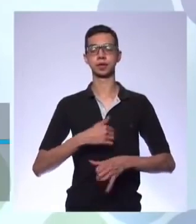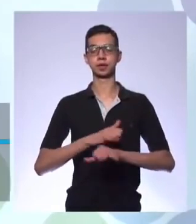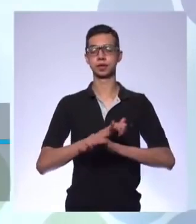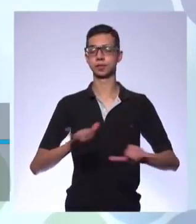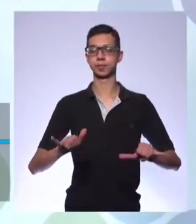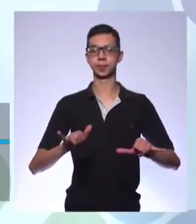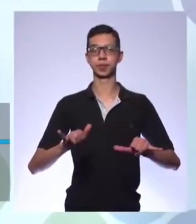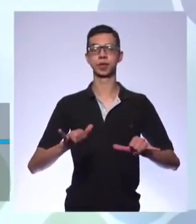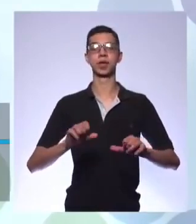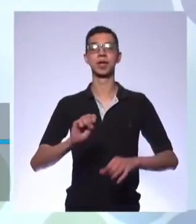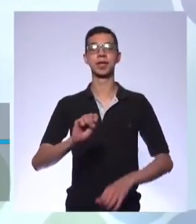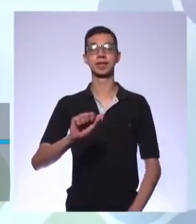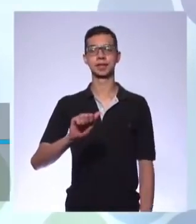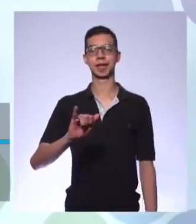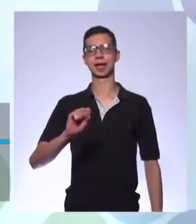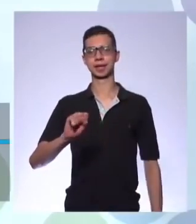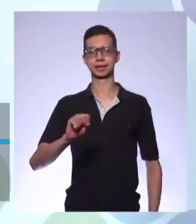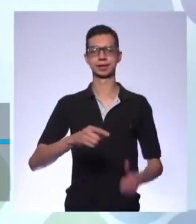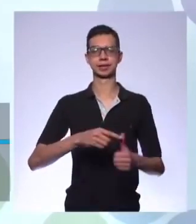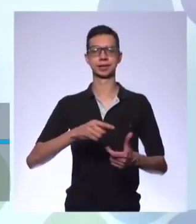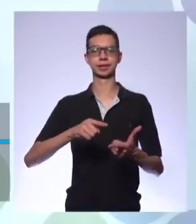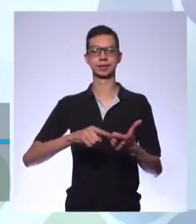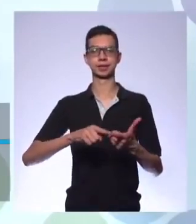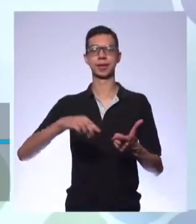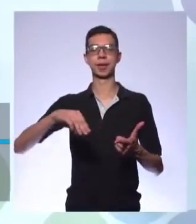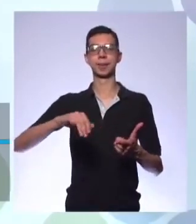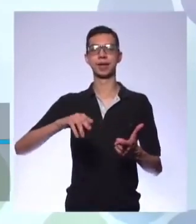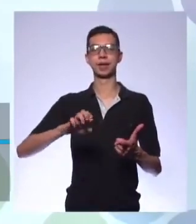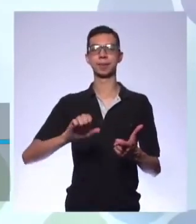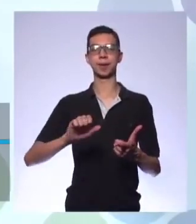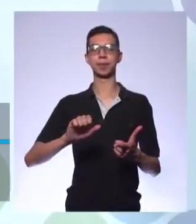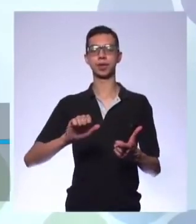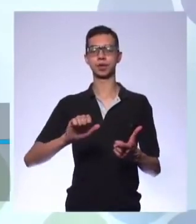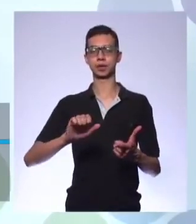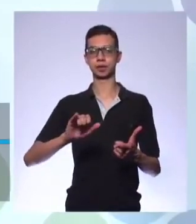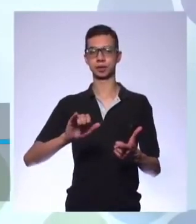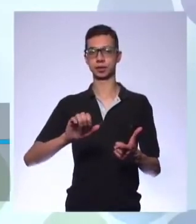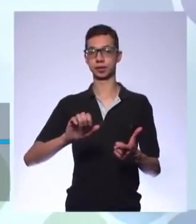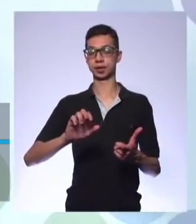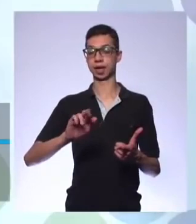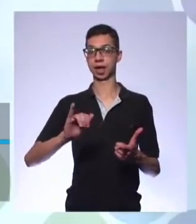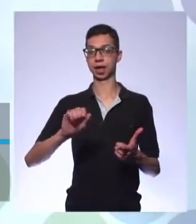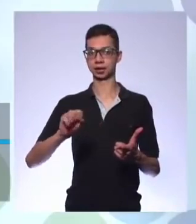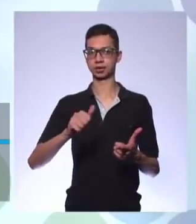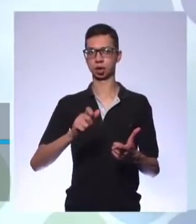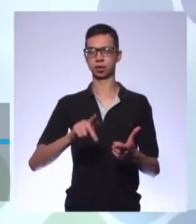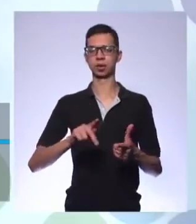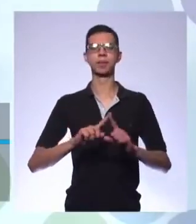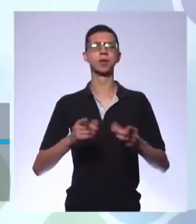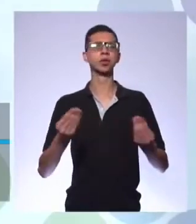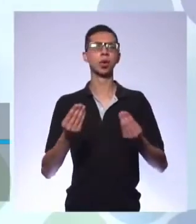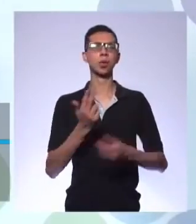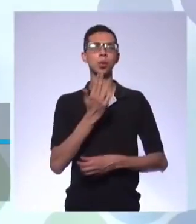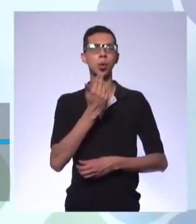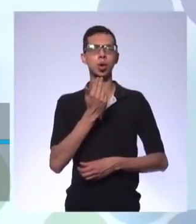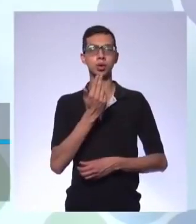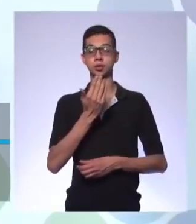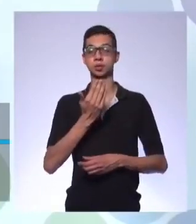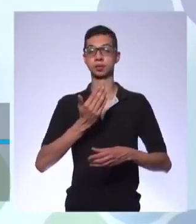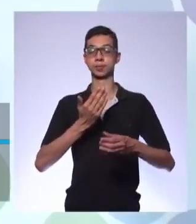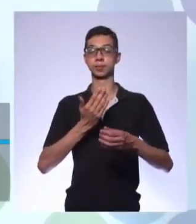minerais, tá bom? Deu para entender a diferença? E onde é que estão os nutrientes? Dentro dos alimentos,